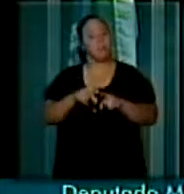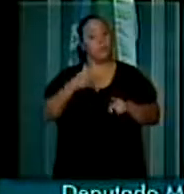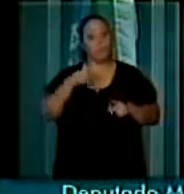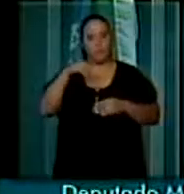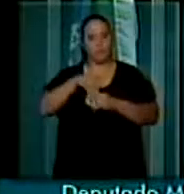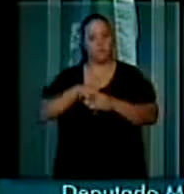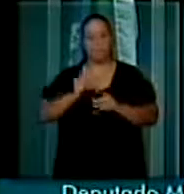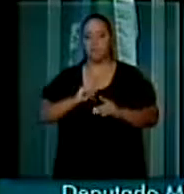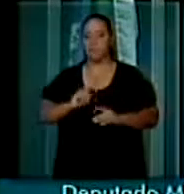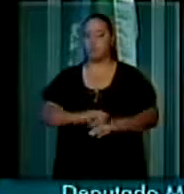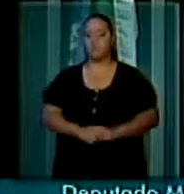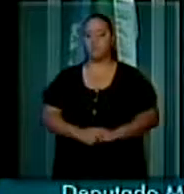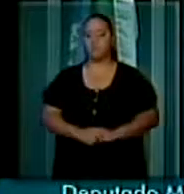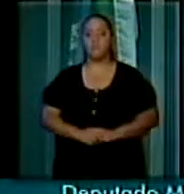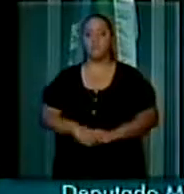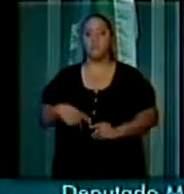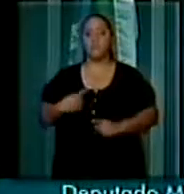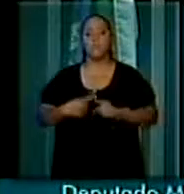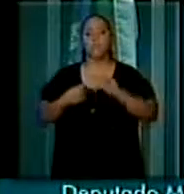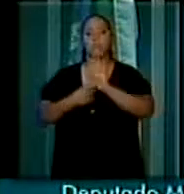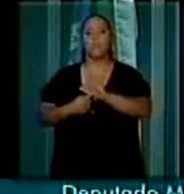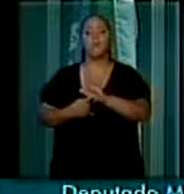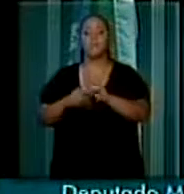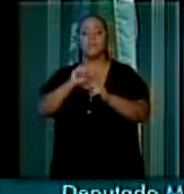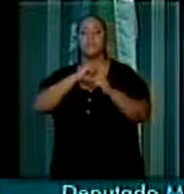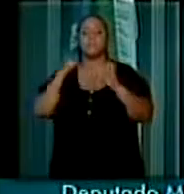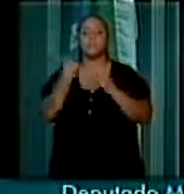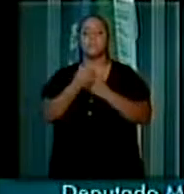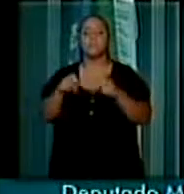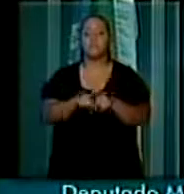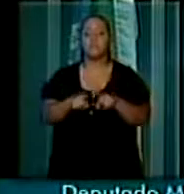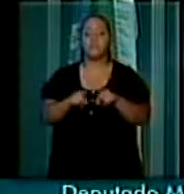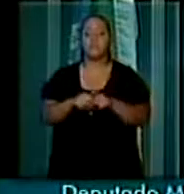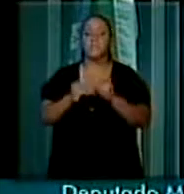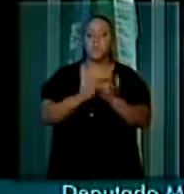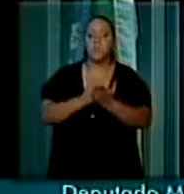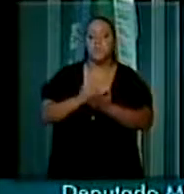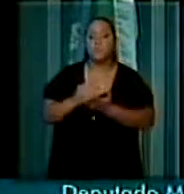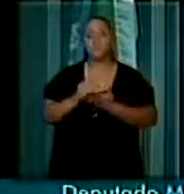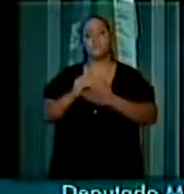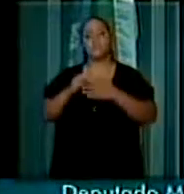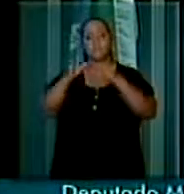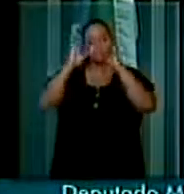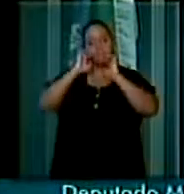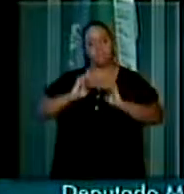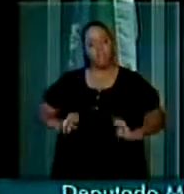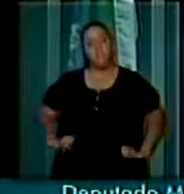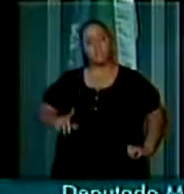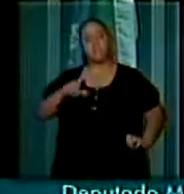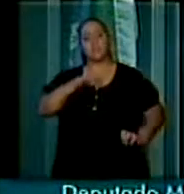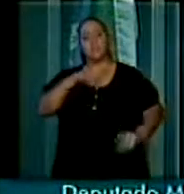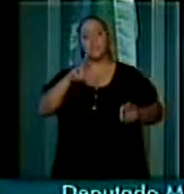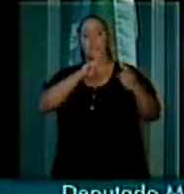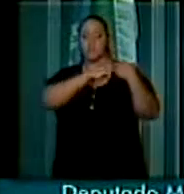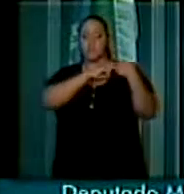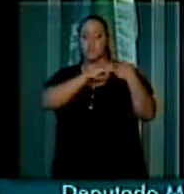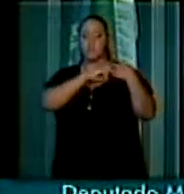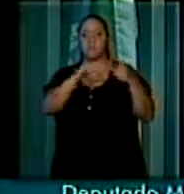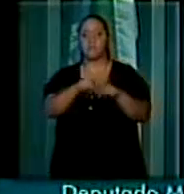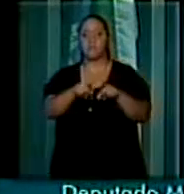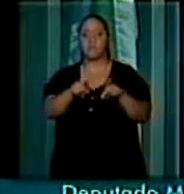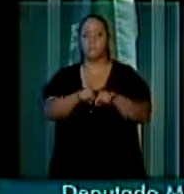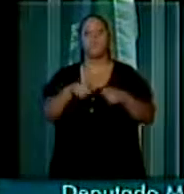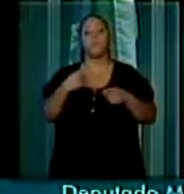inelegível, apontando para que a sociedade também comece a atuar de maneira ética e responsável